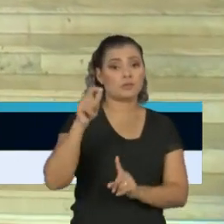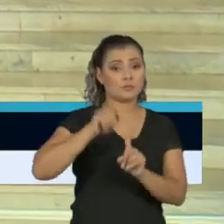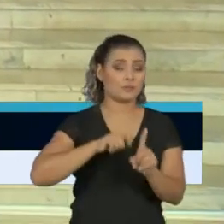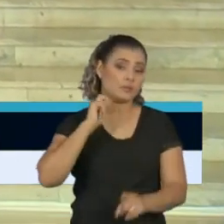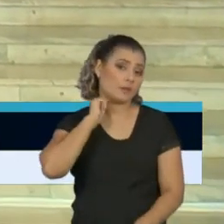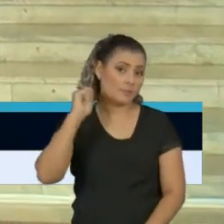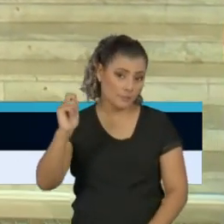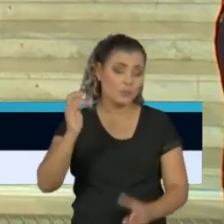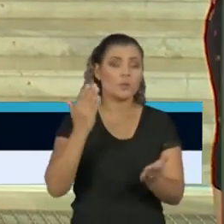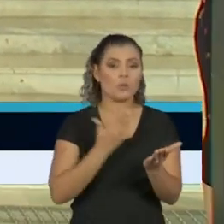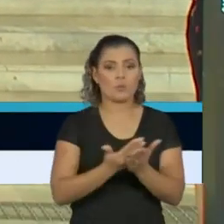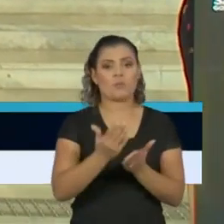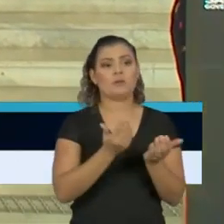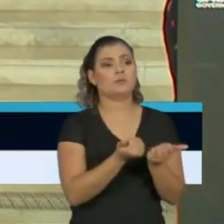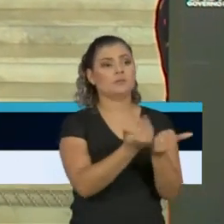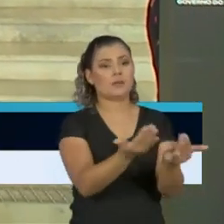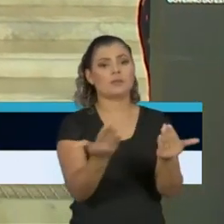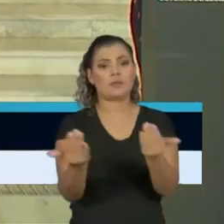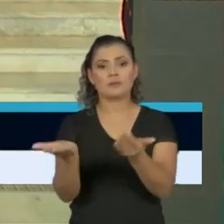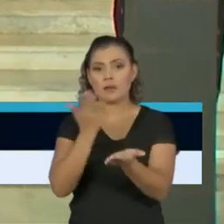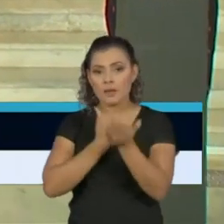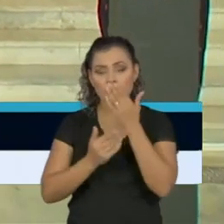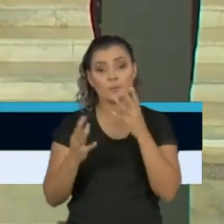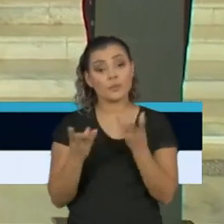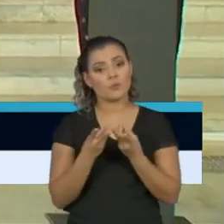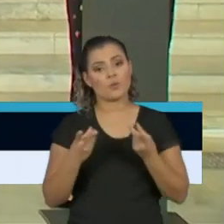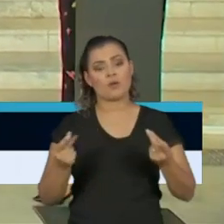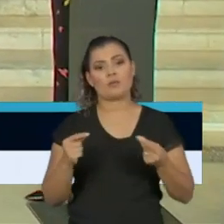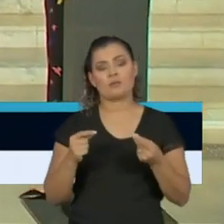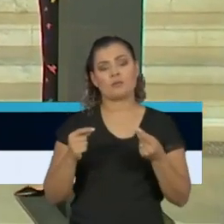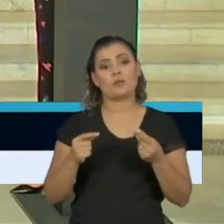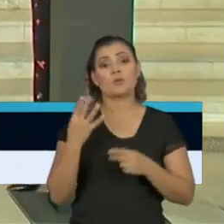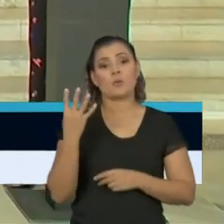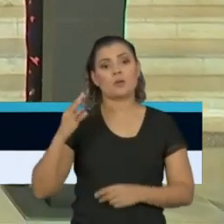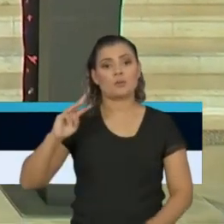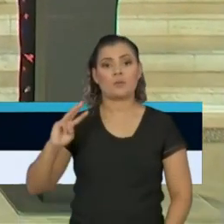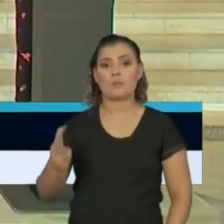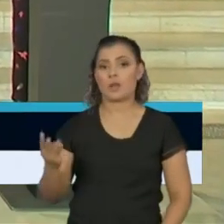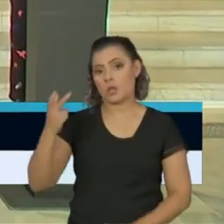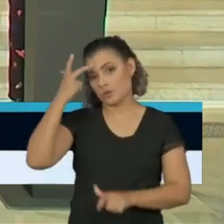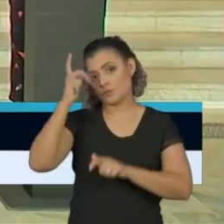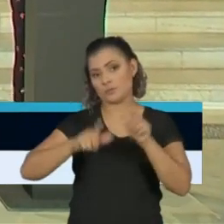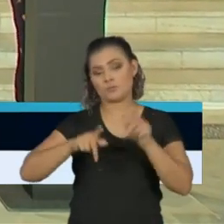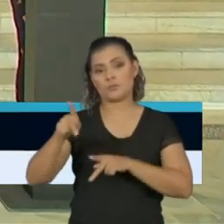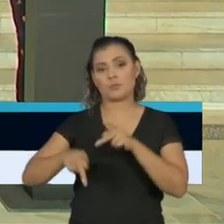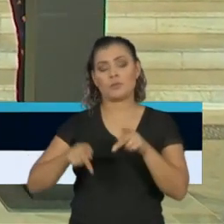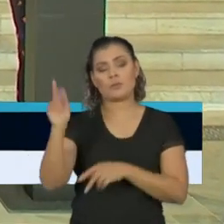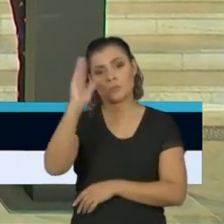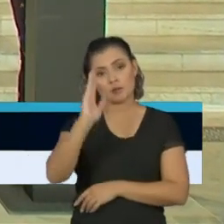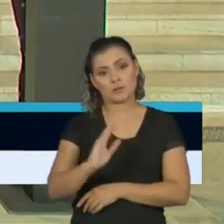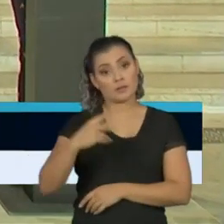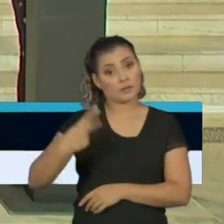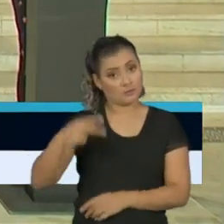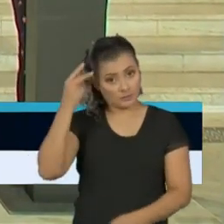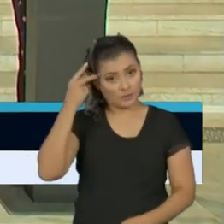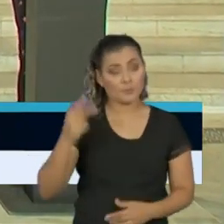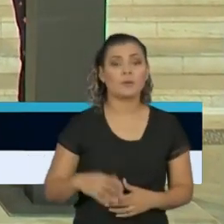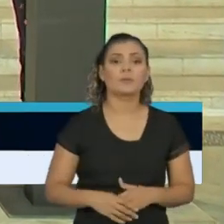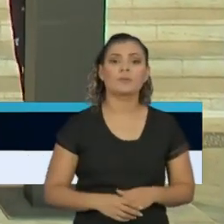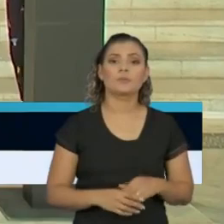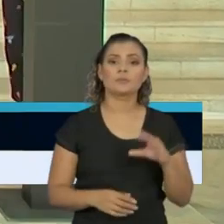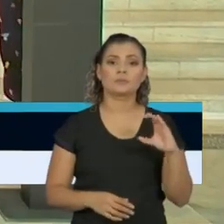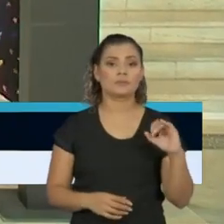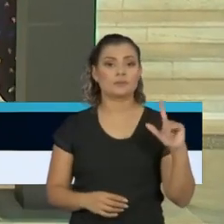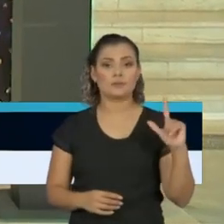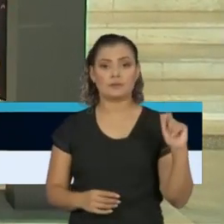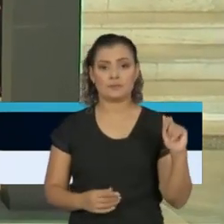abril, levará alimentos de qualidade para 4 milhões de brasileiros aqui em São Paulo. Célia